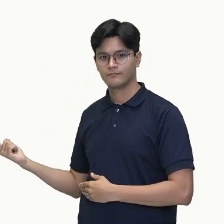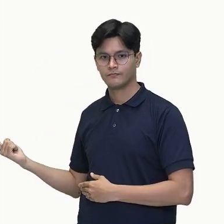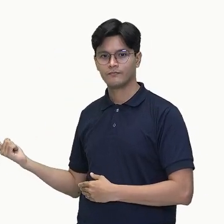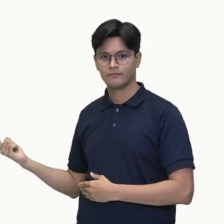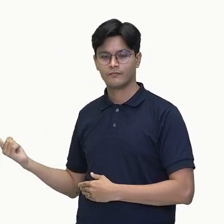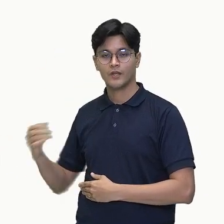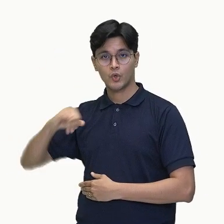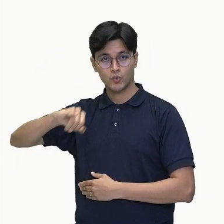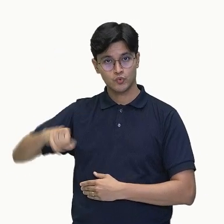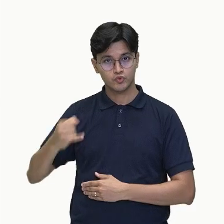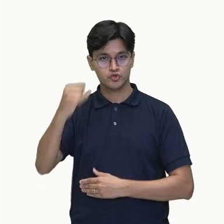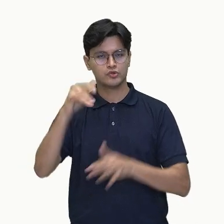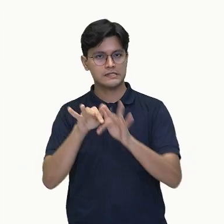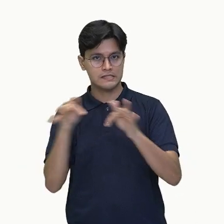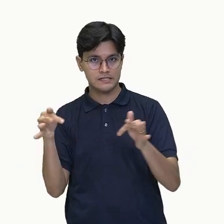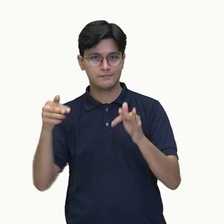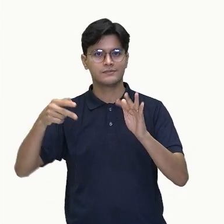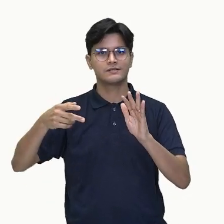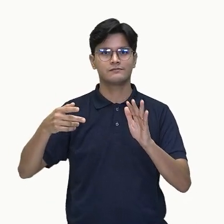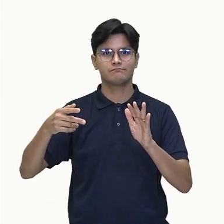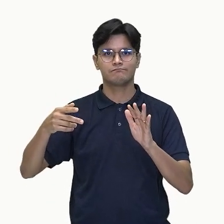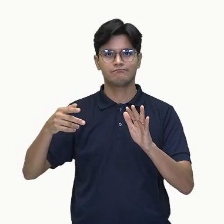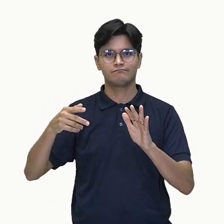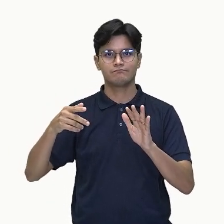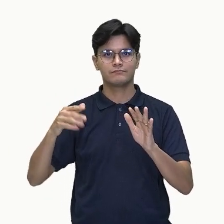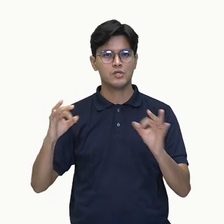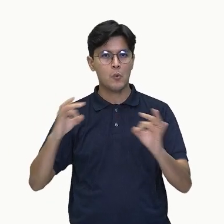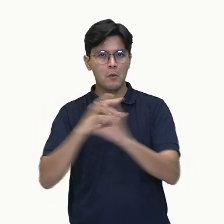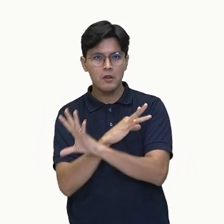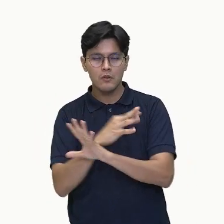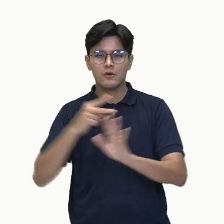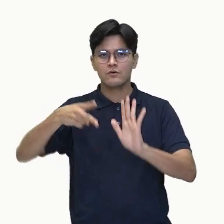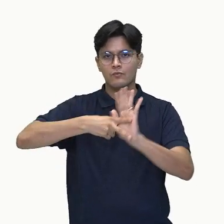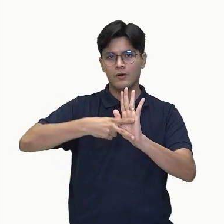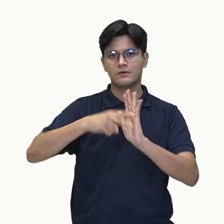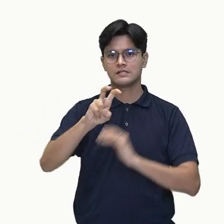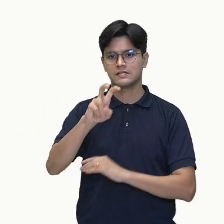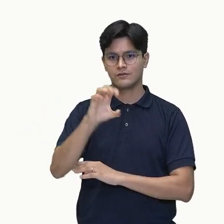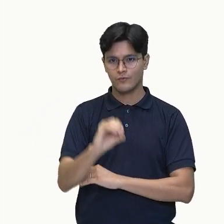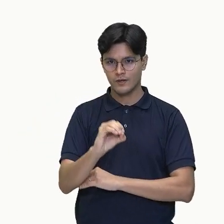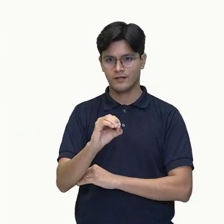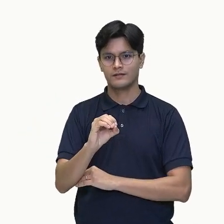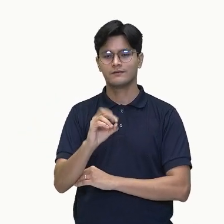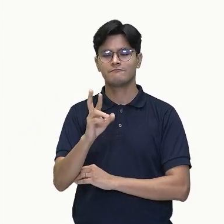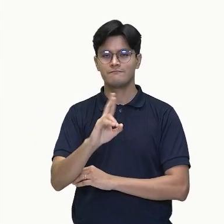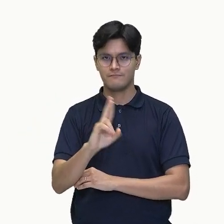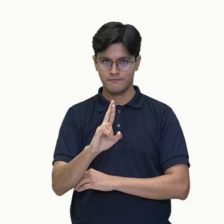igual a R$50 e para juros compostos foi igual a R$